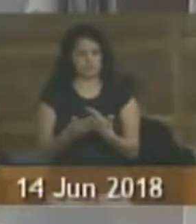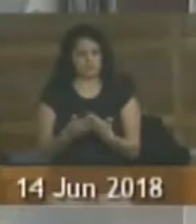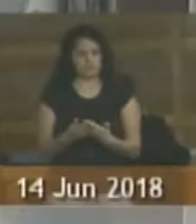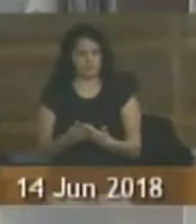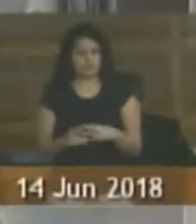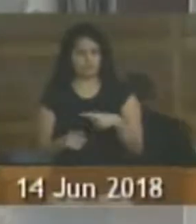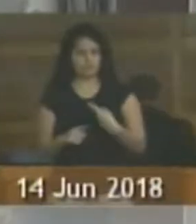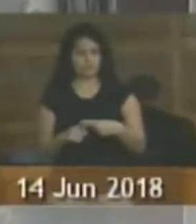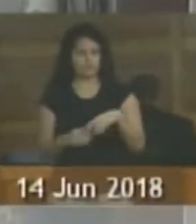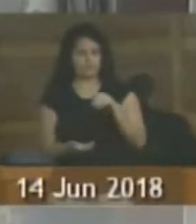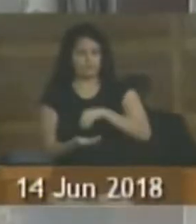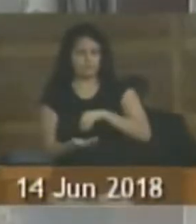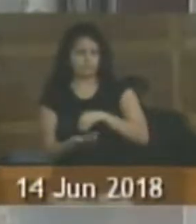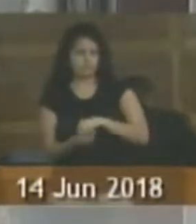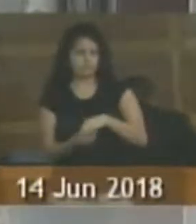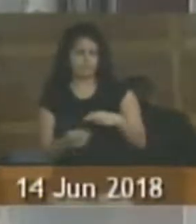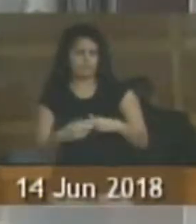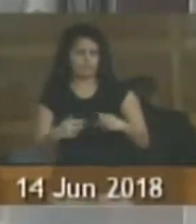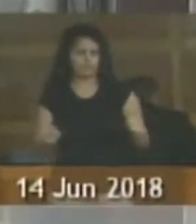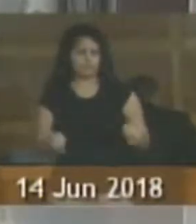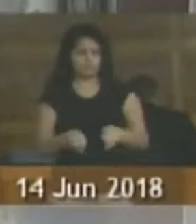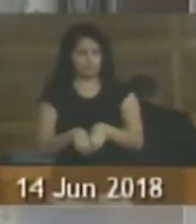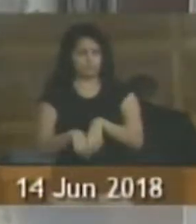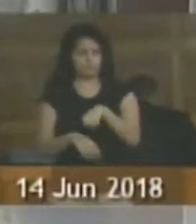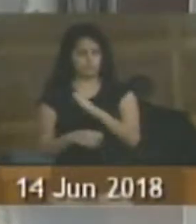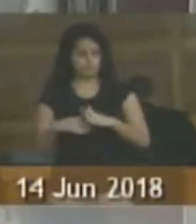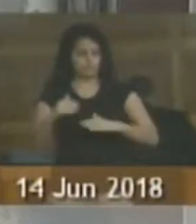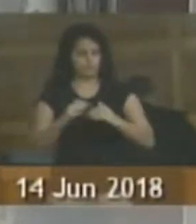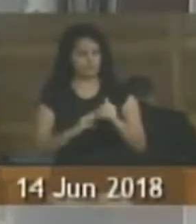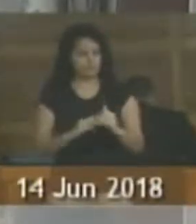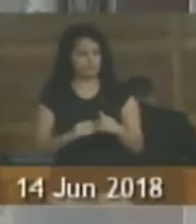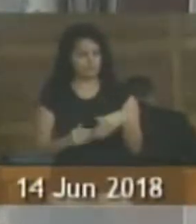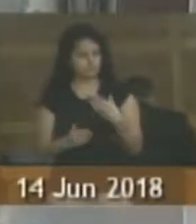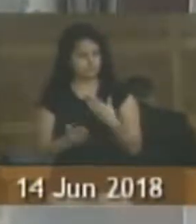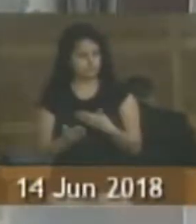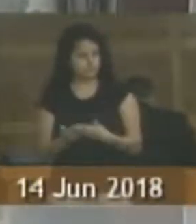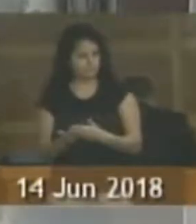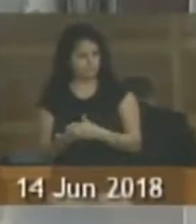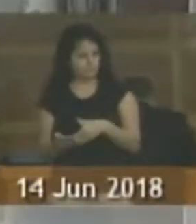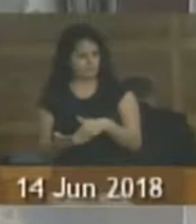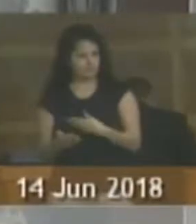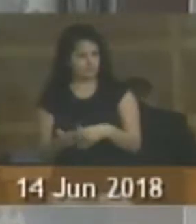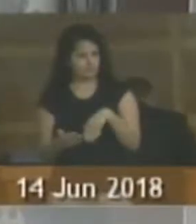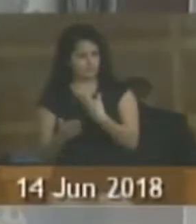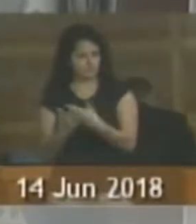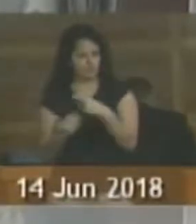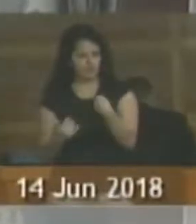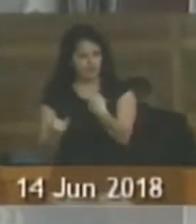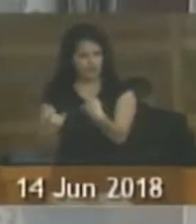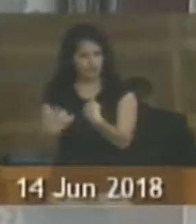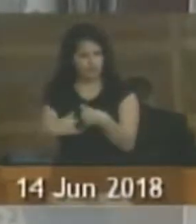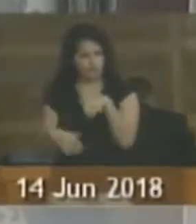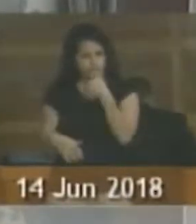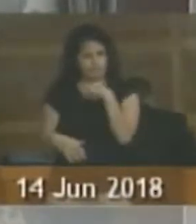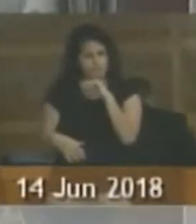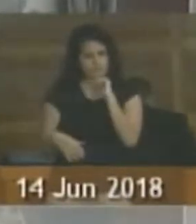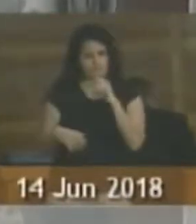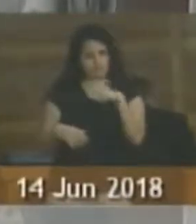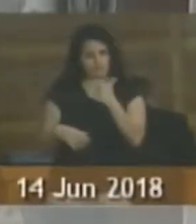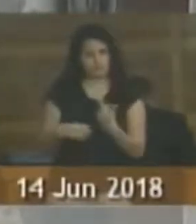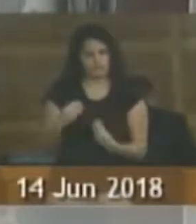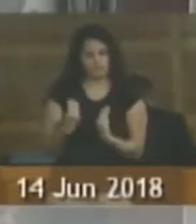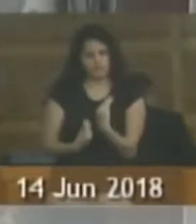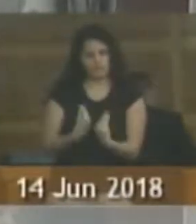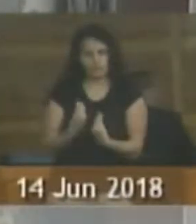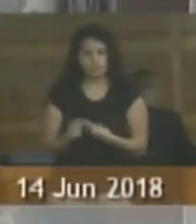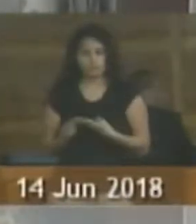profissionais. O que a Secretaria de Educação passa para nós, pais, que não tem como mandar